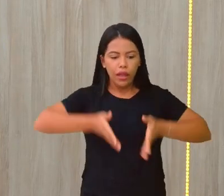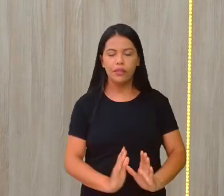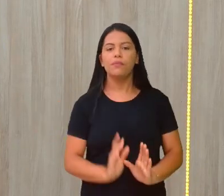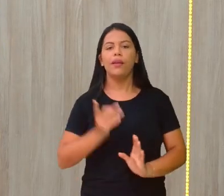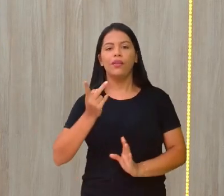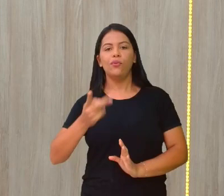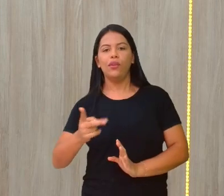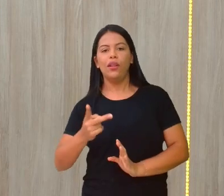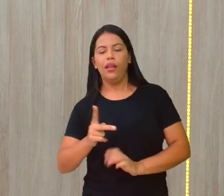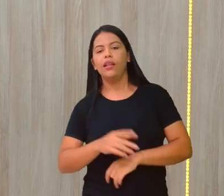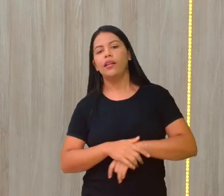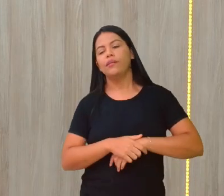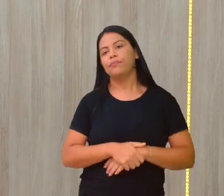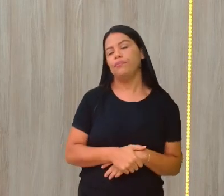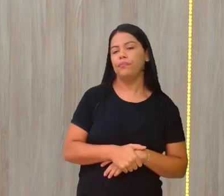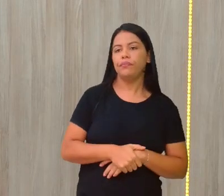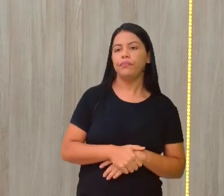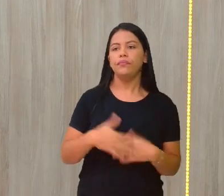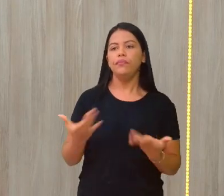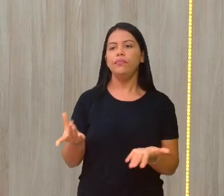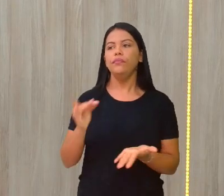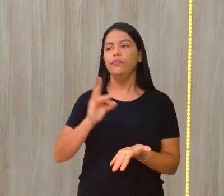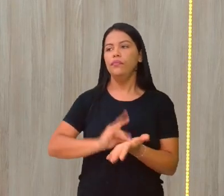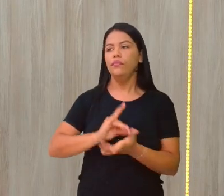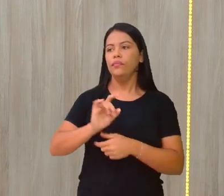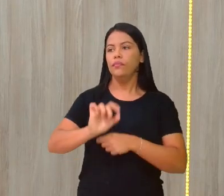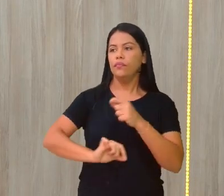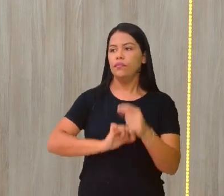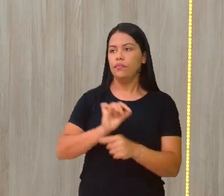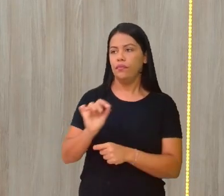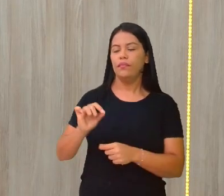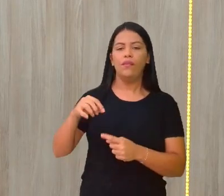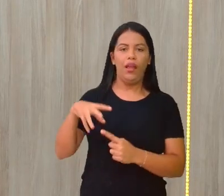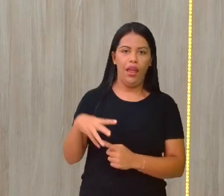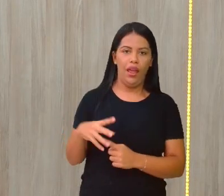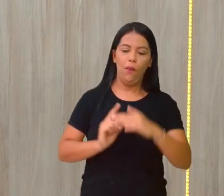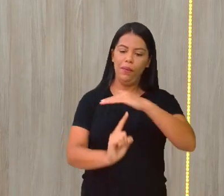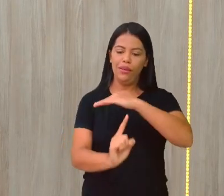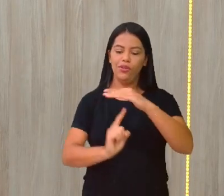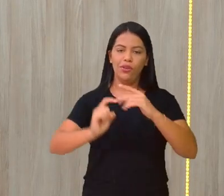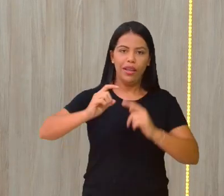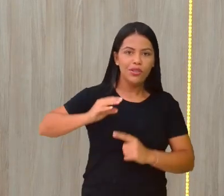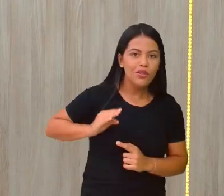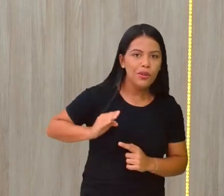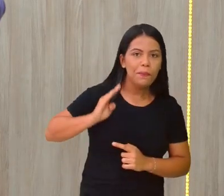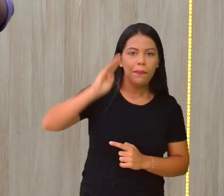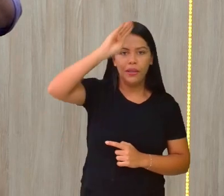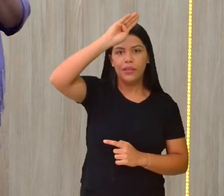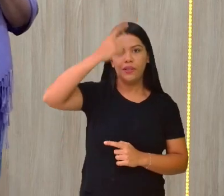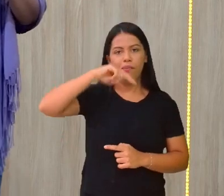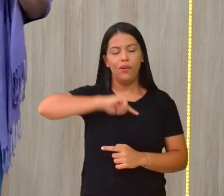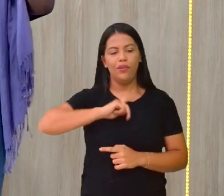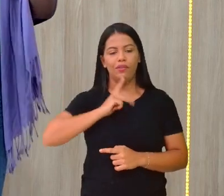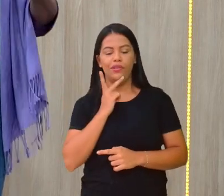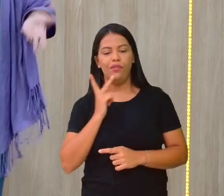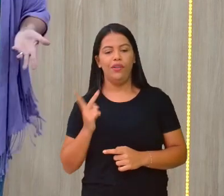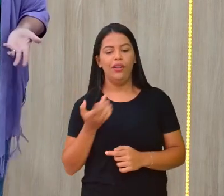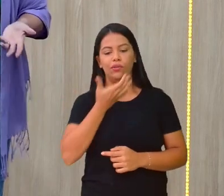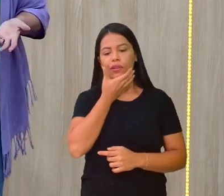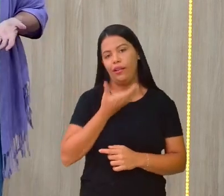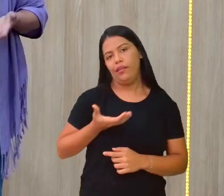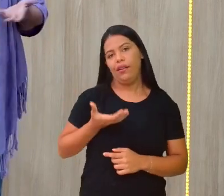na verdade é o personagem principal do que a gente chama, né,